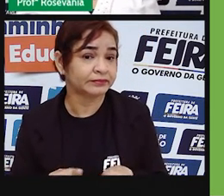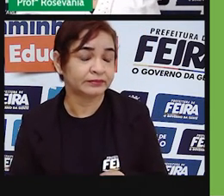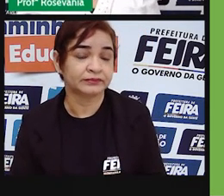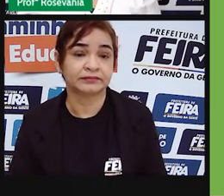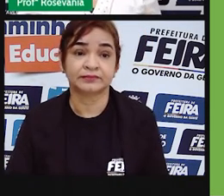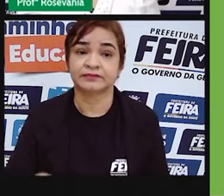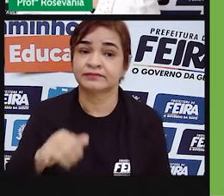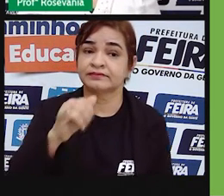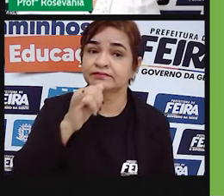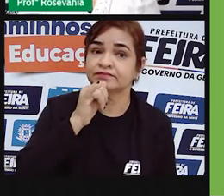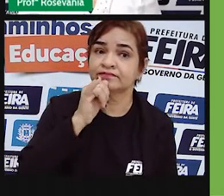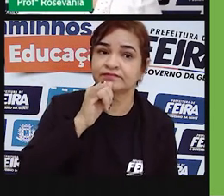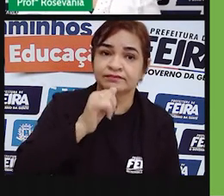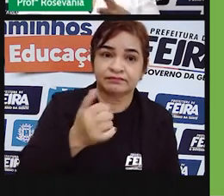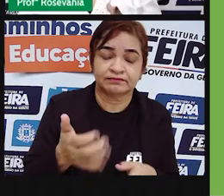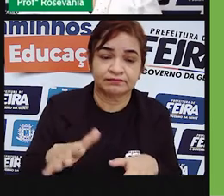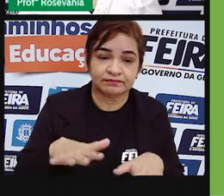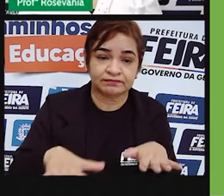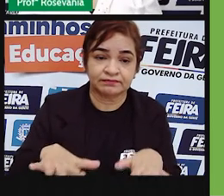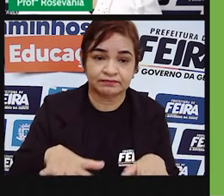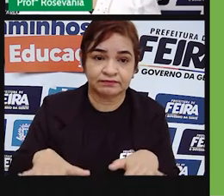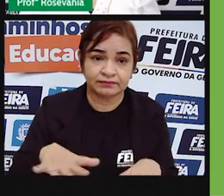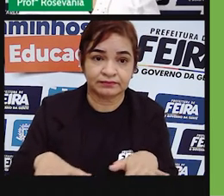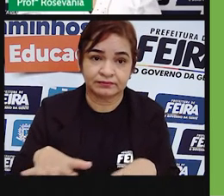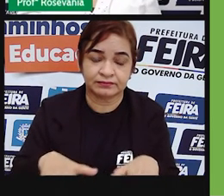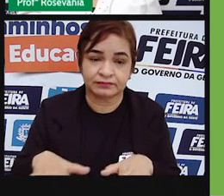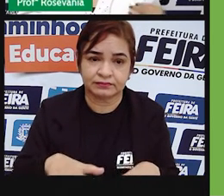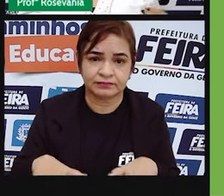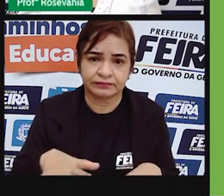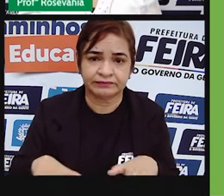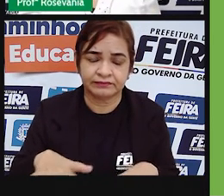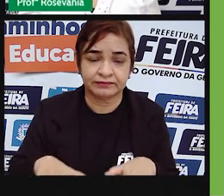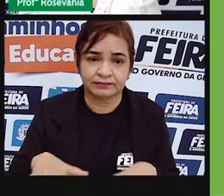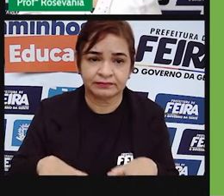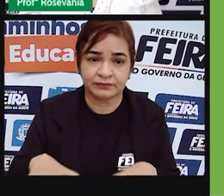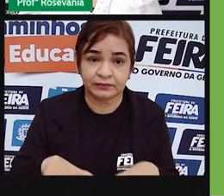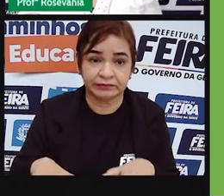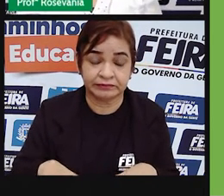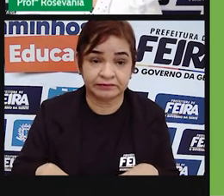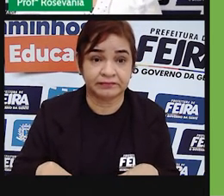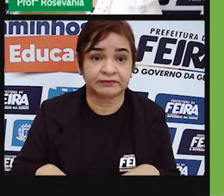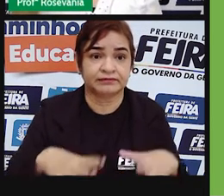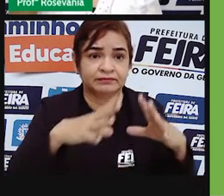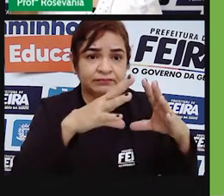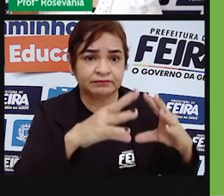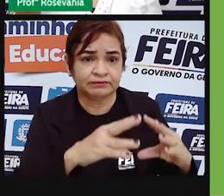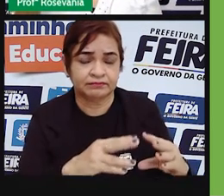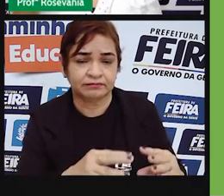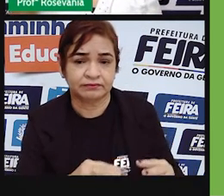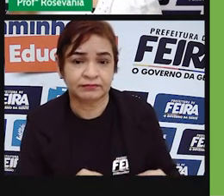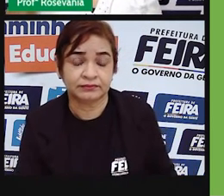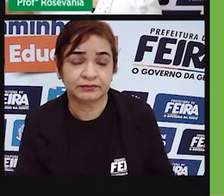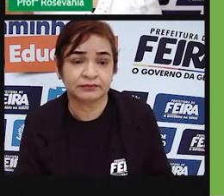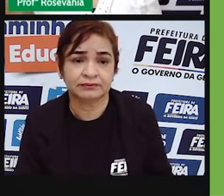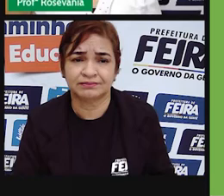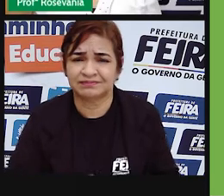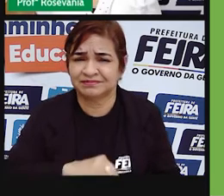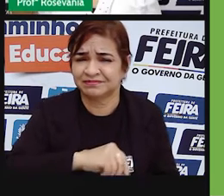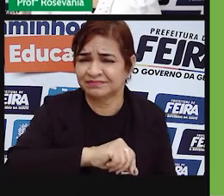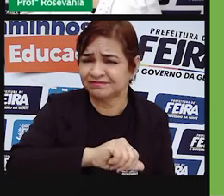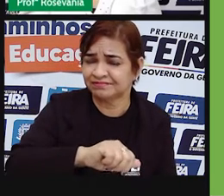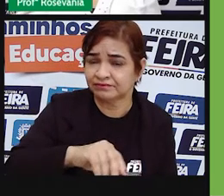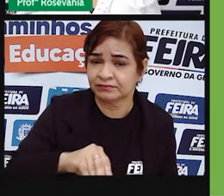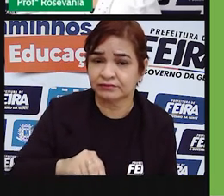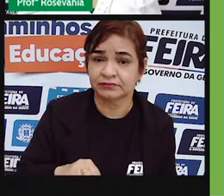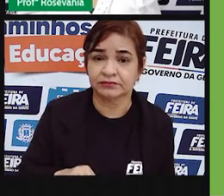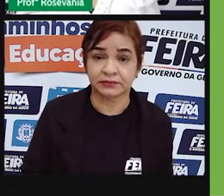A exemplo de terremotos aí na imagem tá mostrando né os terremotos que é às vezes na